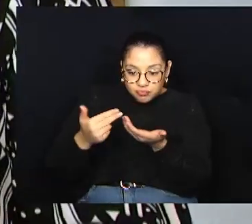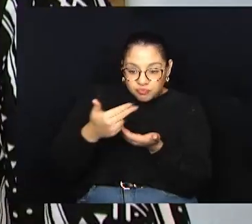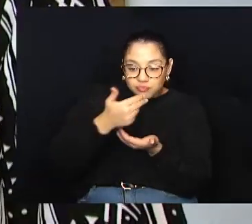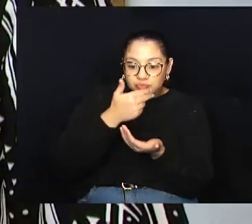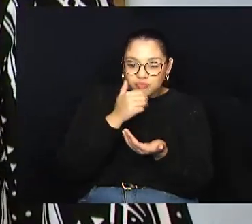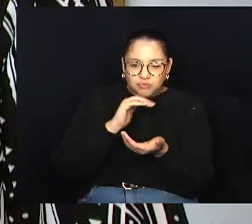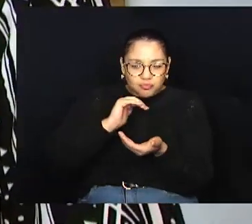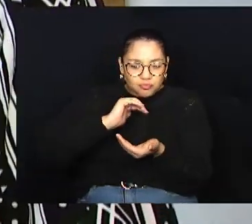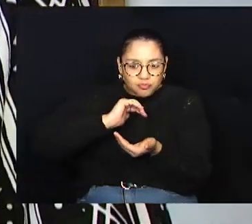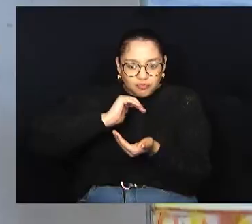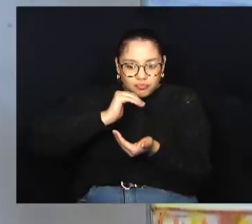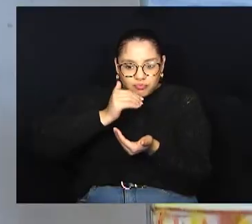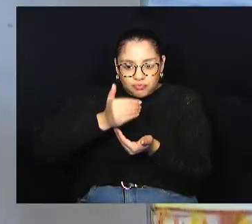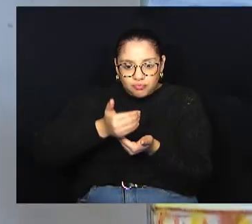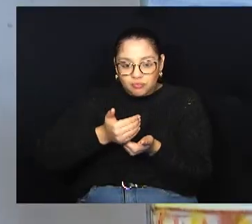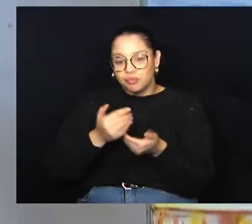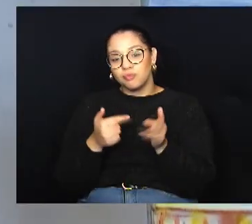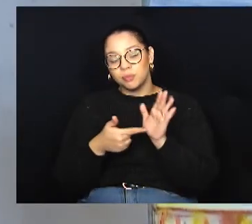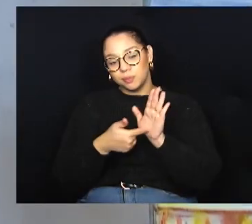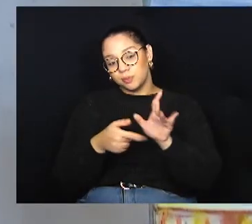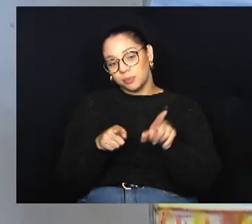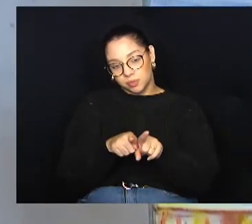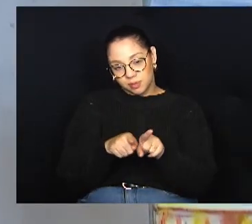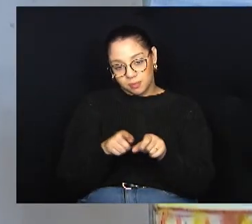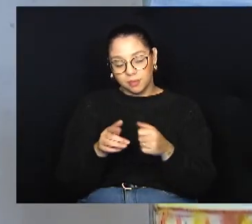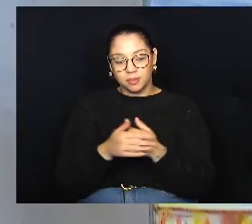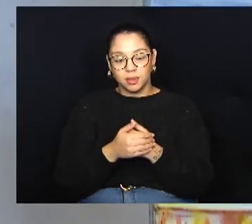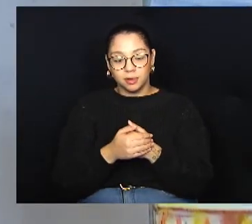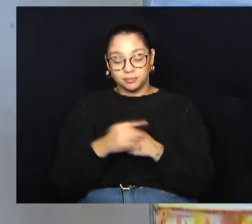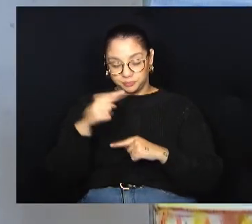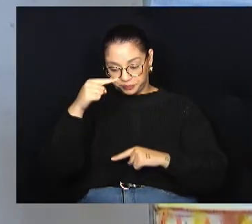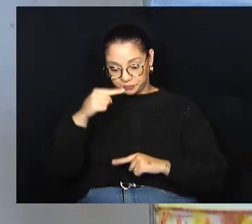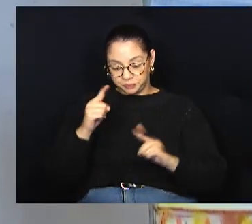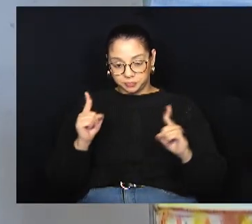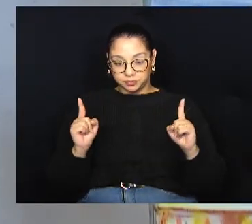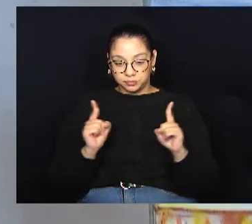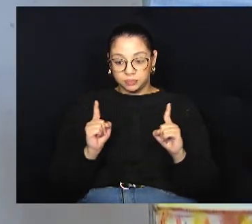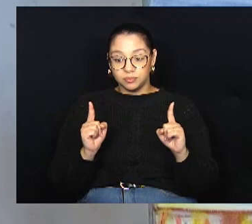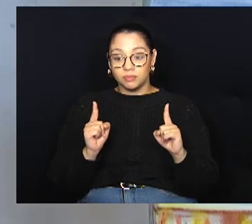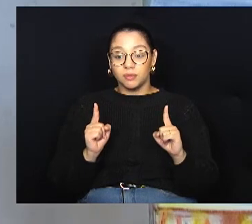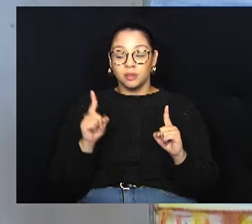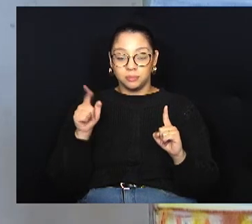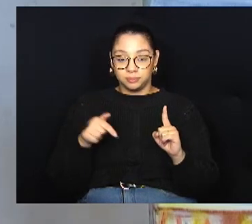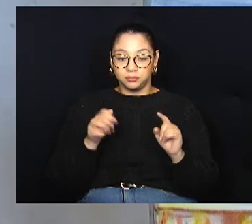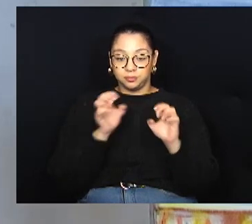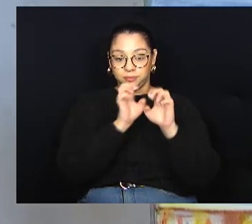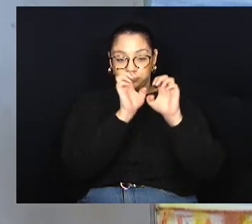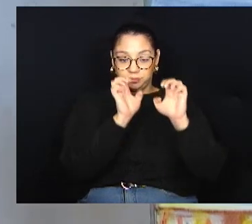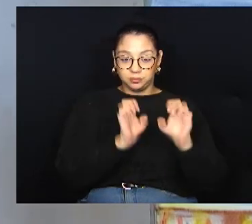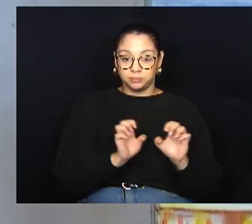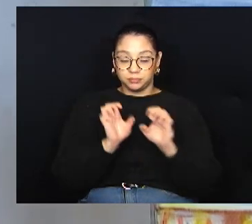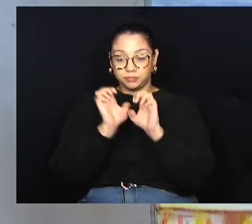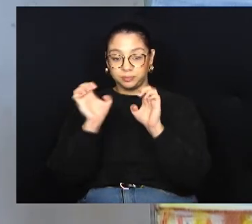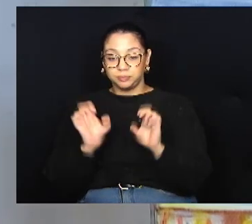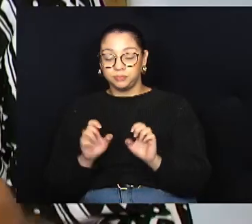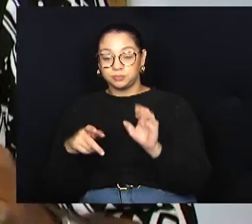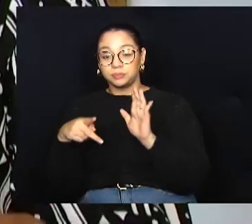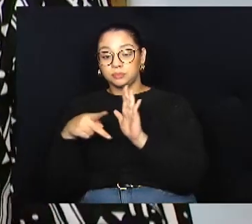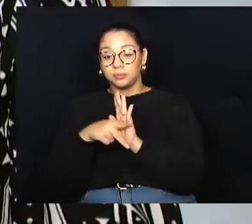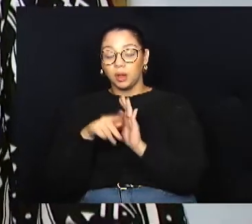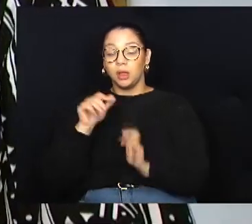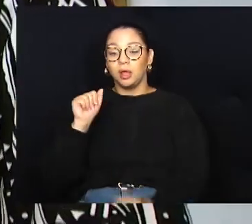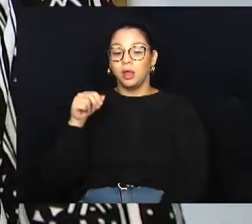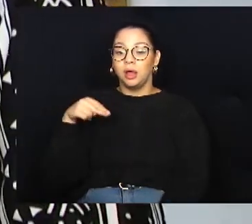delicadíssima, está aqui em demonstração. São 2 outras peças, que são 2 esculturas angolanas, chamadas